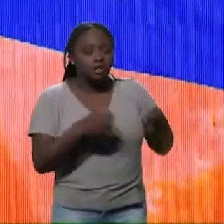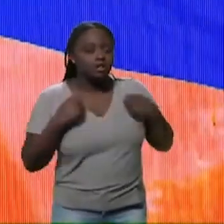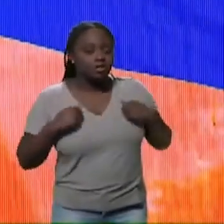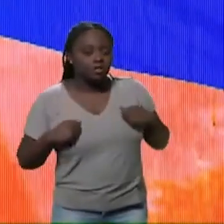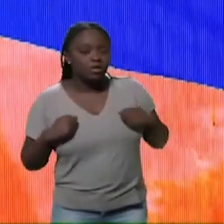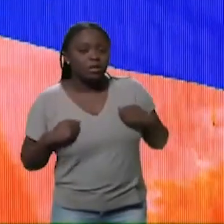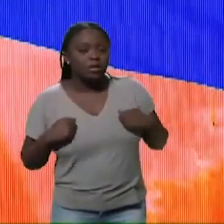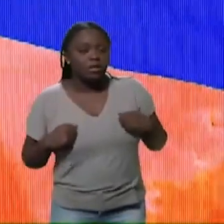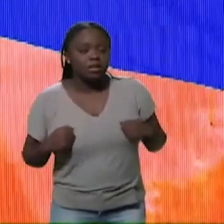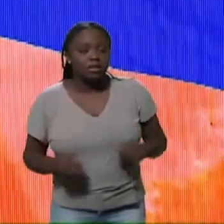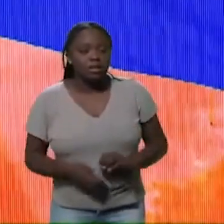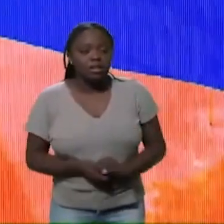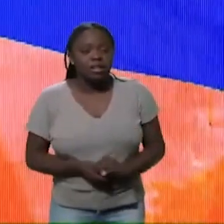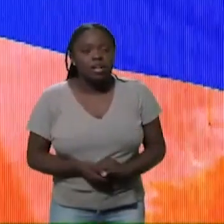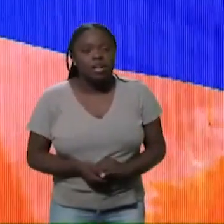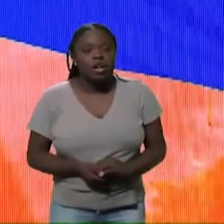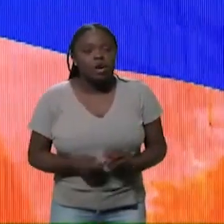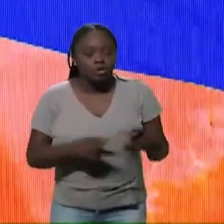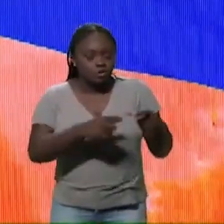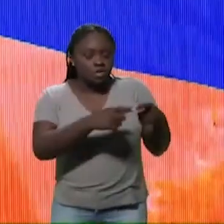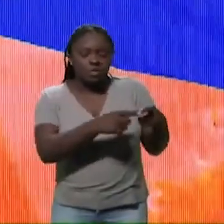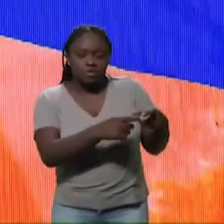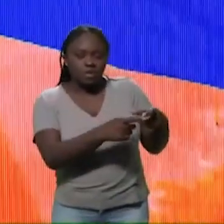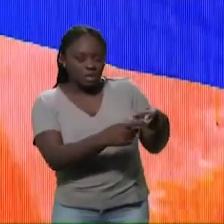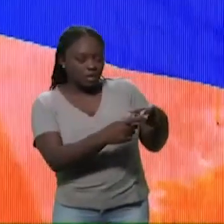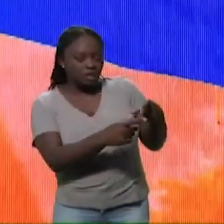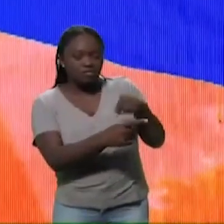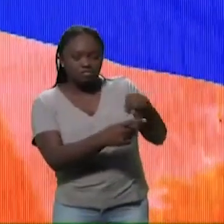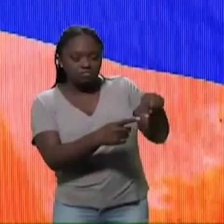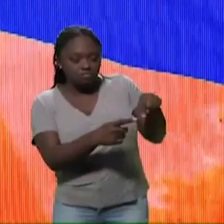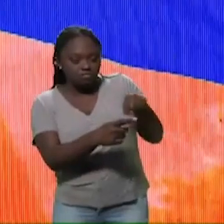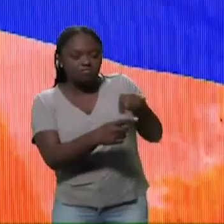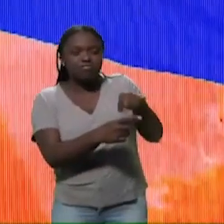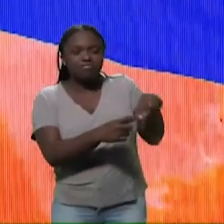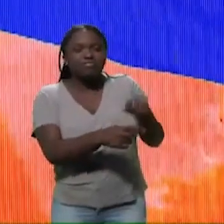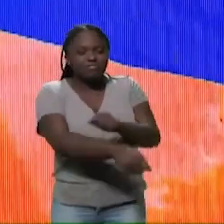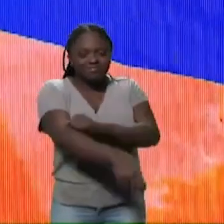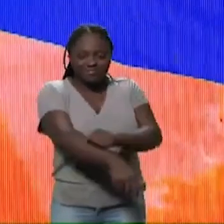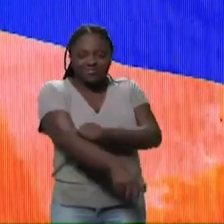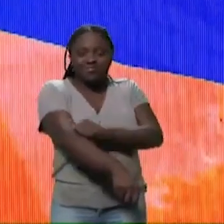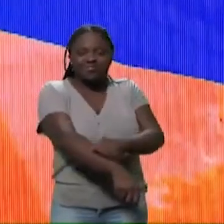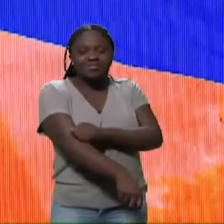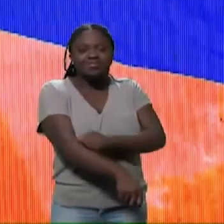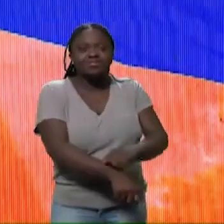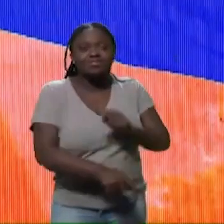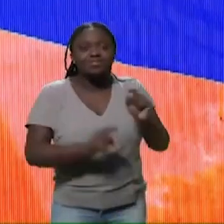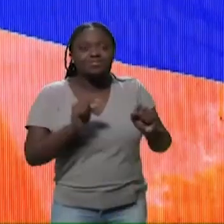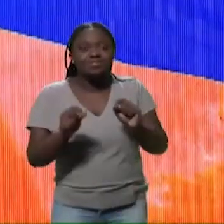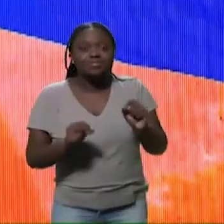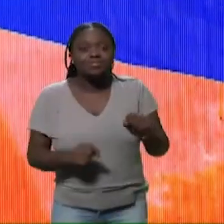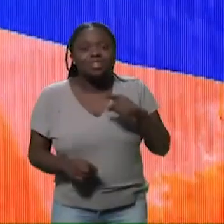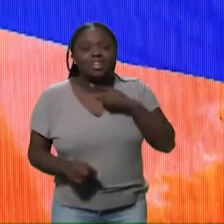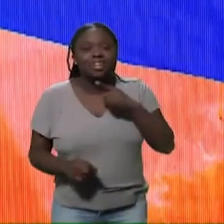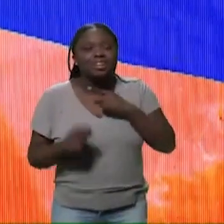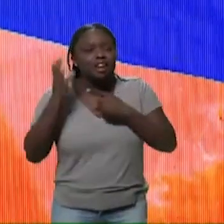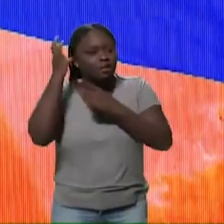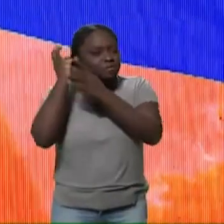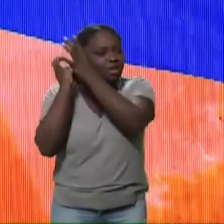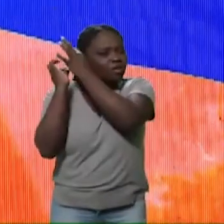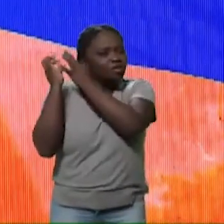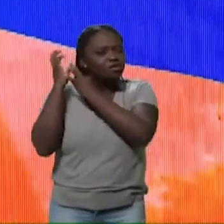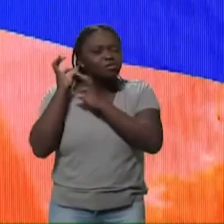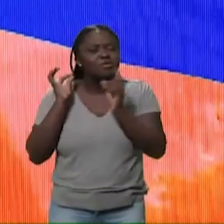o sabonete nosso, eu não sei o que, tinha acontecido, se Satanás tinha passado lá em casa, mas o sabonete estava tão cheio de cabelo, tão